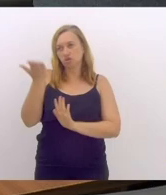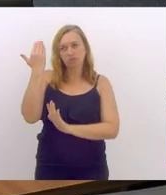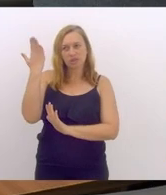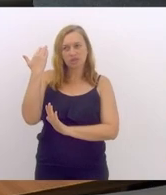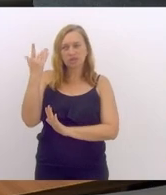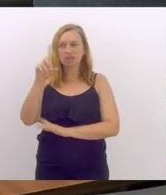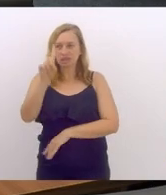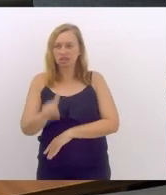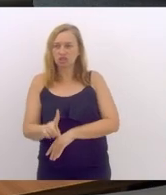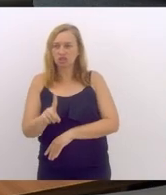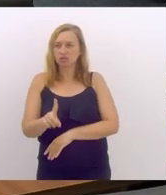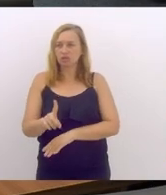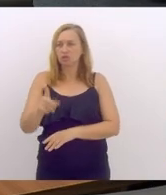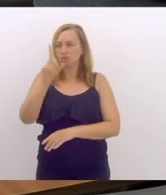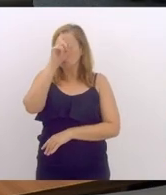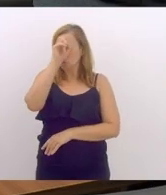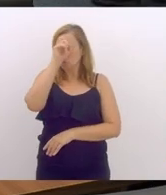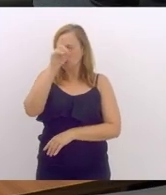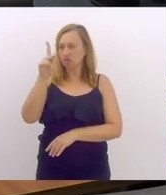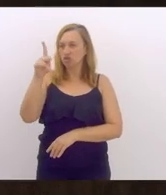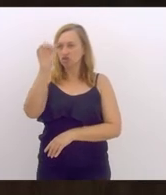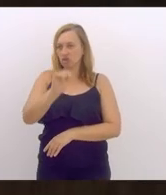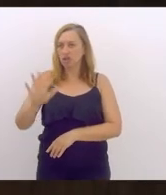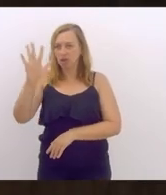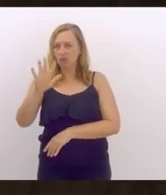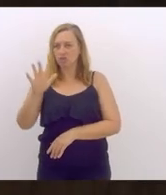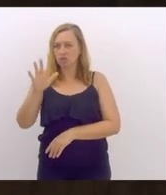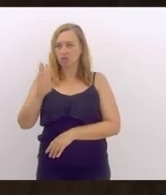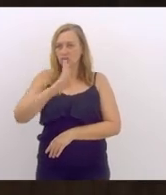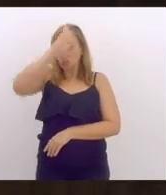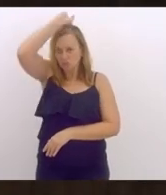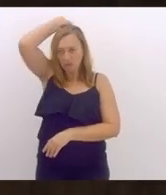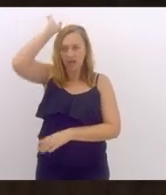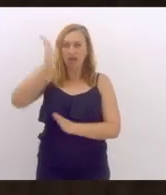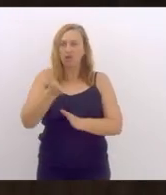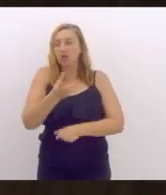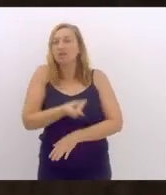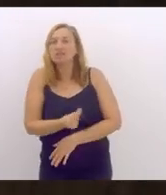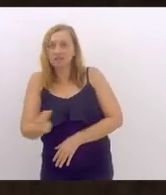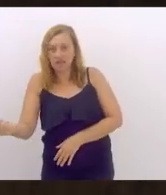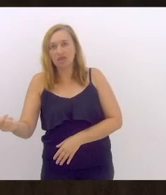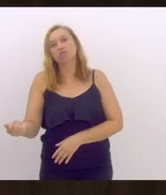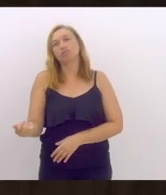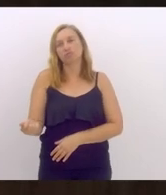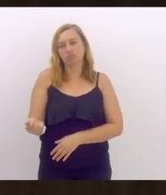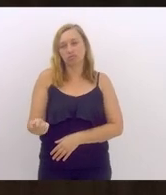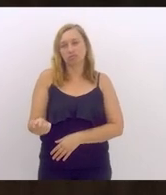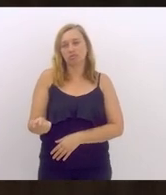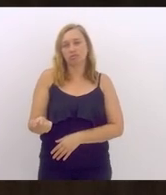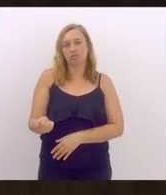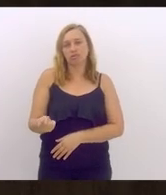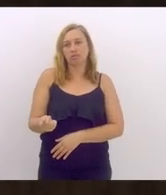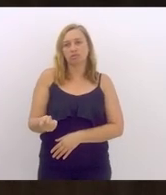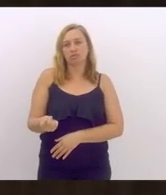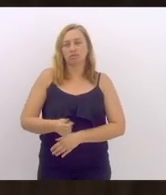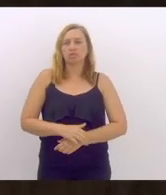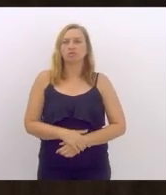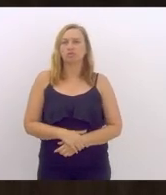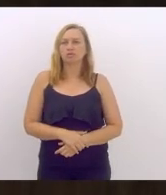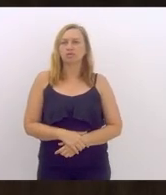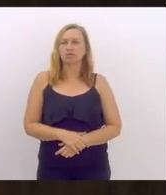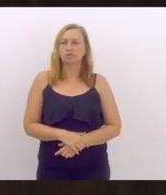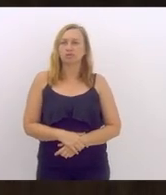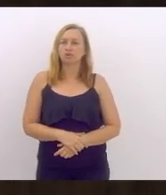era a diretora do hospital geral do bombeiro e agora ela não está mais como diretora do hospital